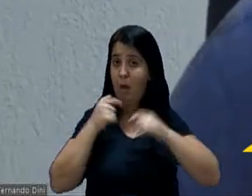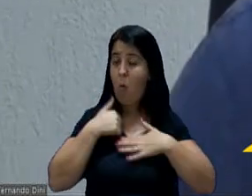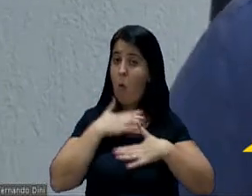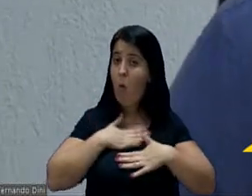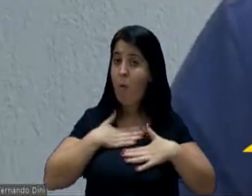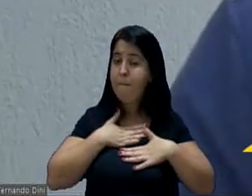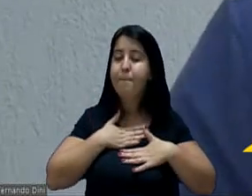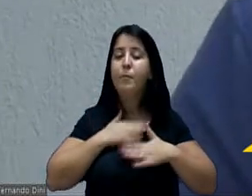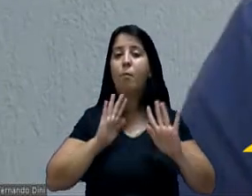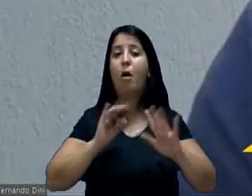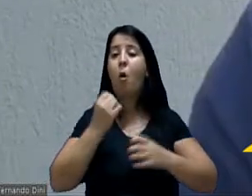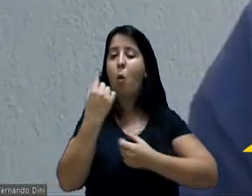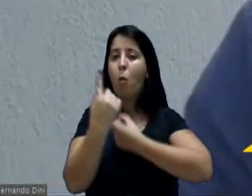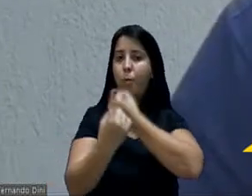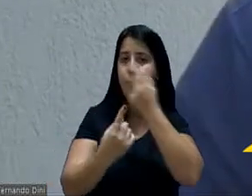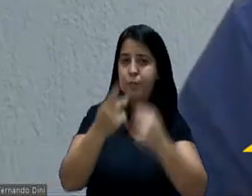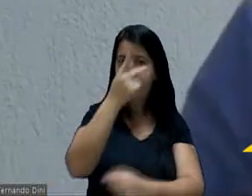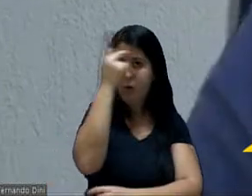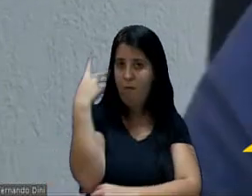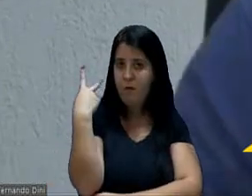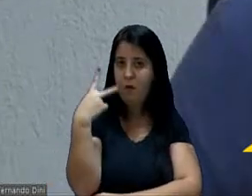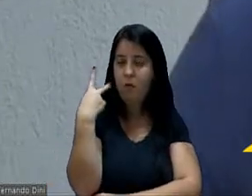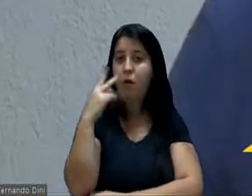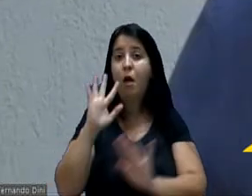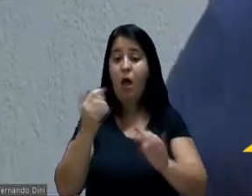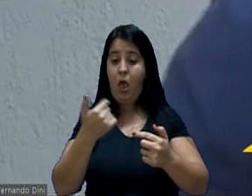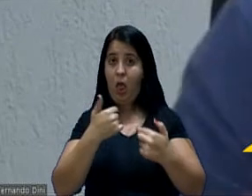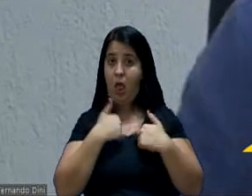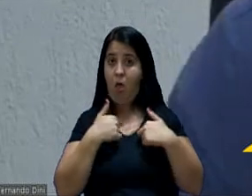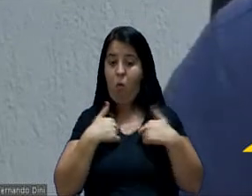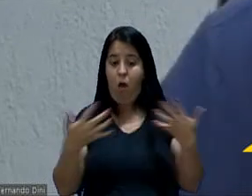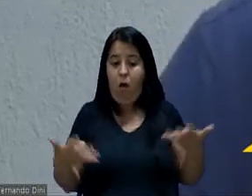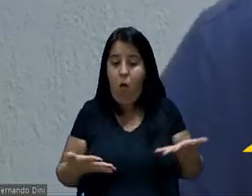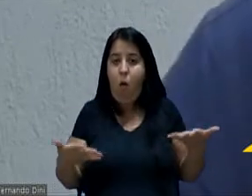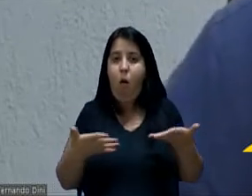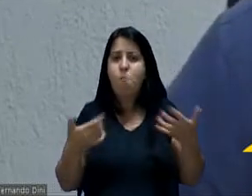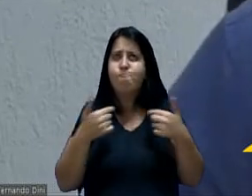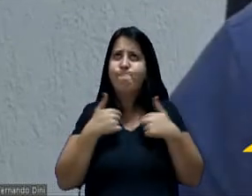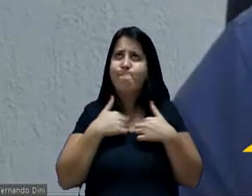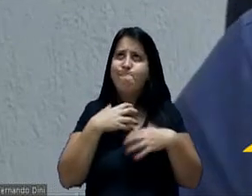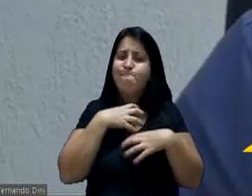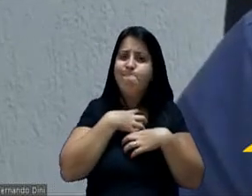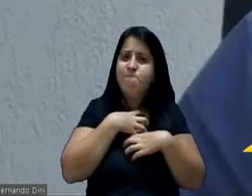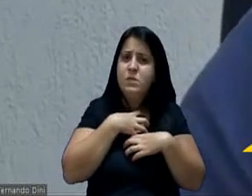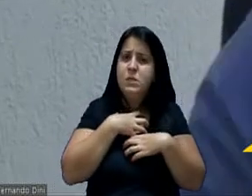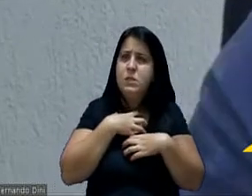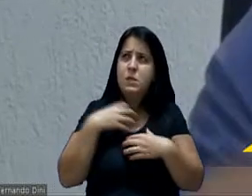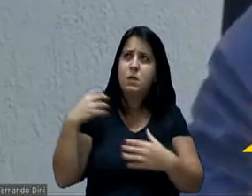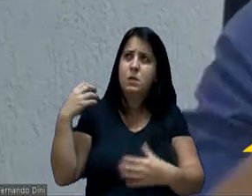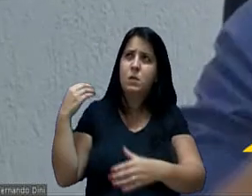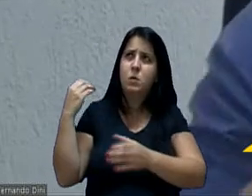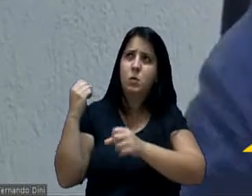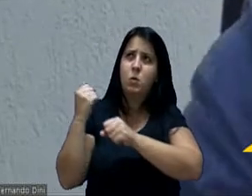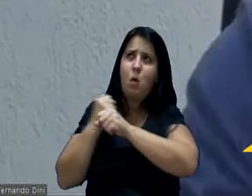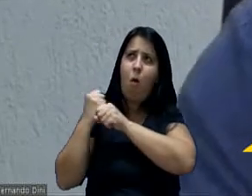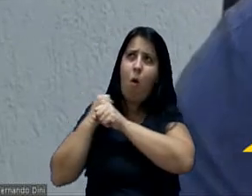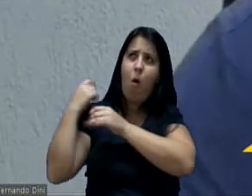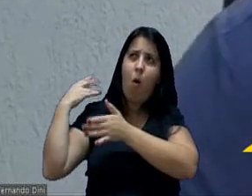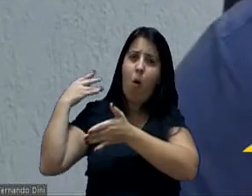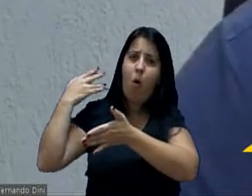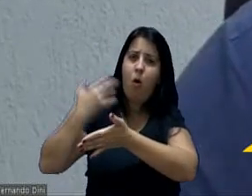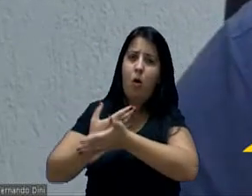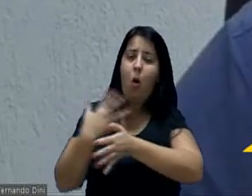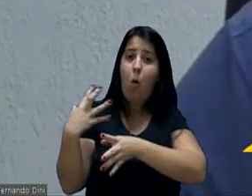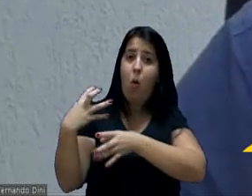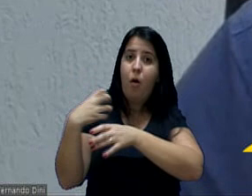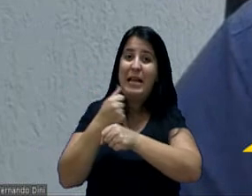é que alguns colegas vereadores, eu agora me senti, nesses últimos anos aqui, completando uma década nessa